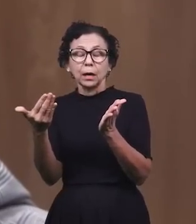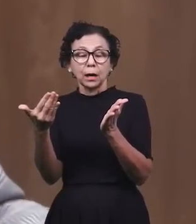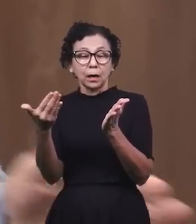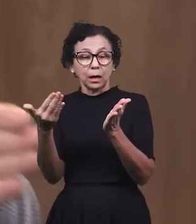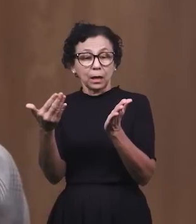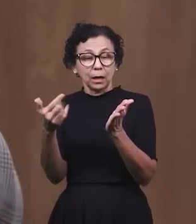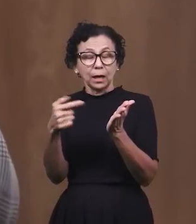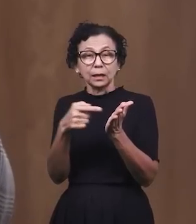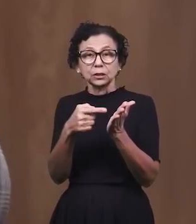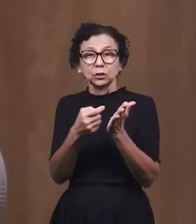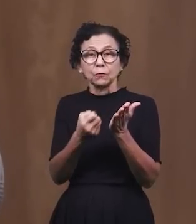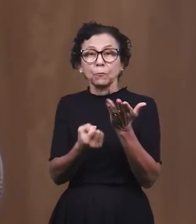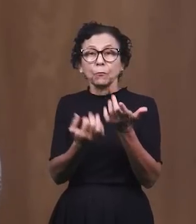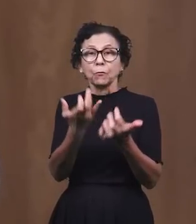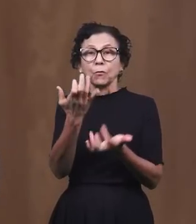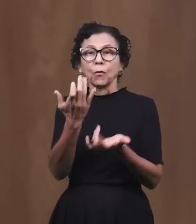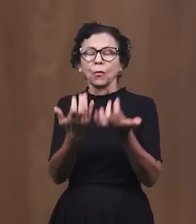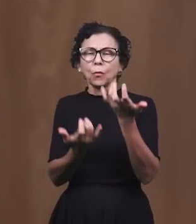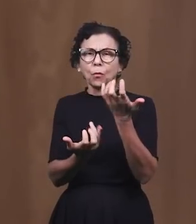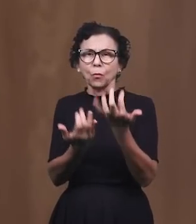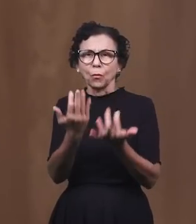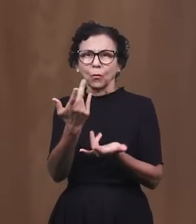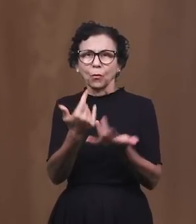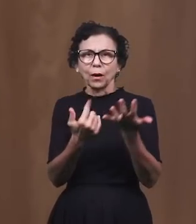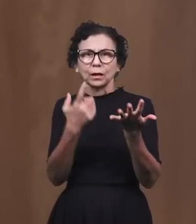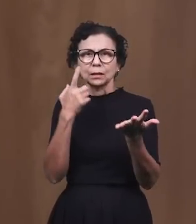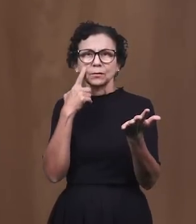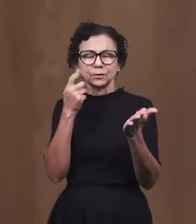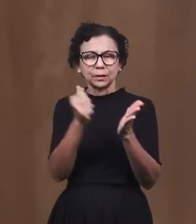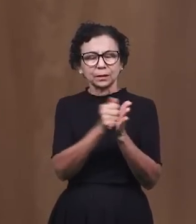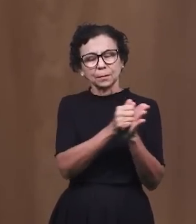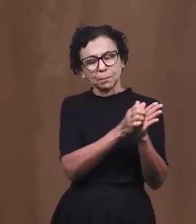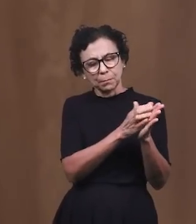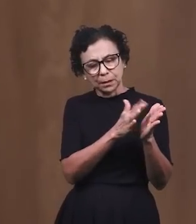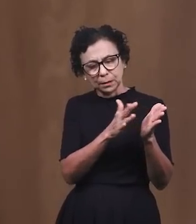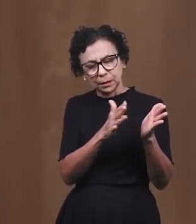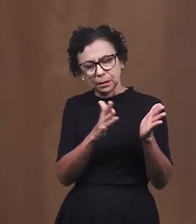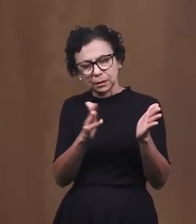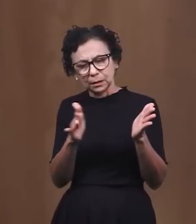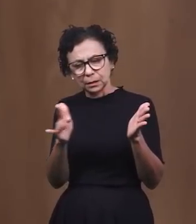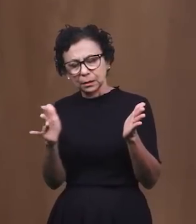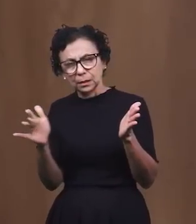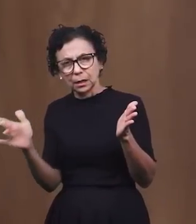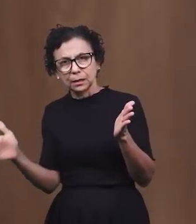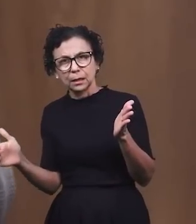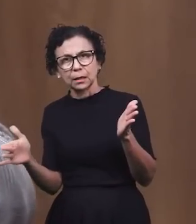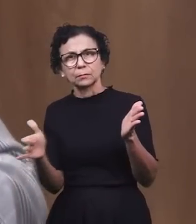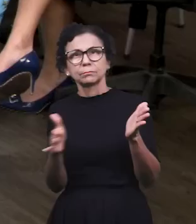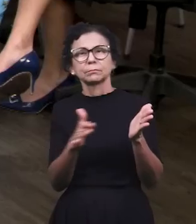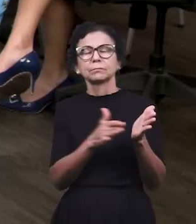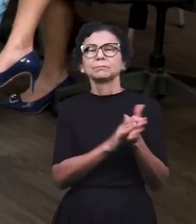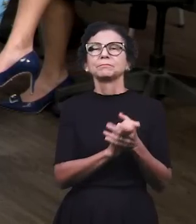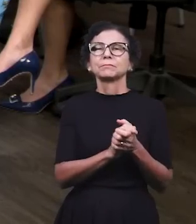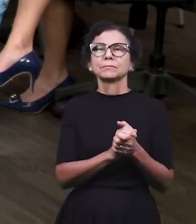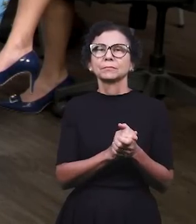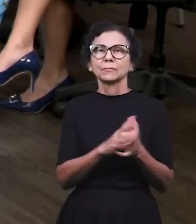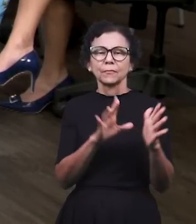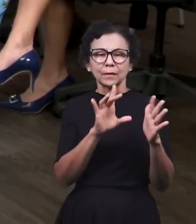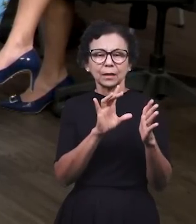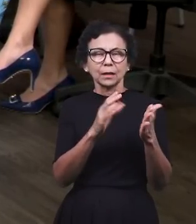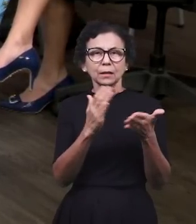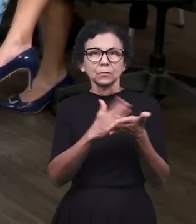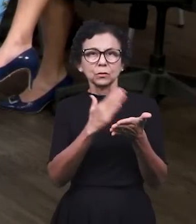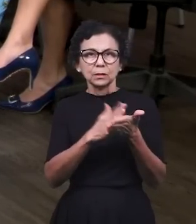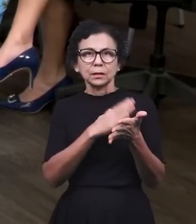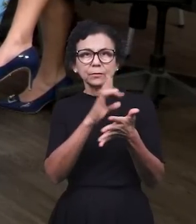palavra revelada é uma palavra além da letra. Ela vai se multiplicando, porque é o Espírito Santo que faz isso. Glória a Jesus.